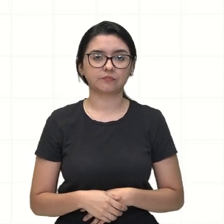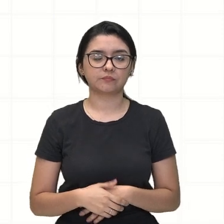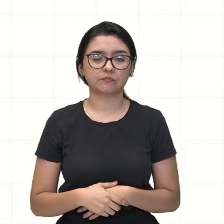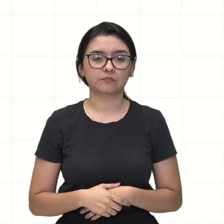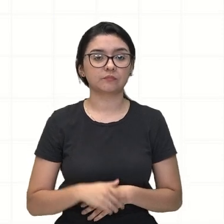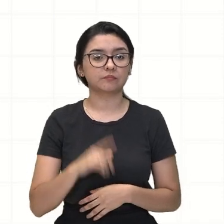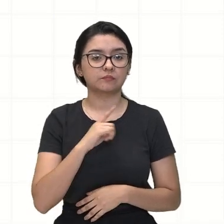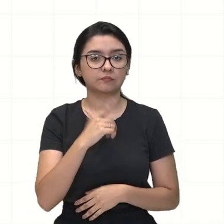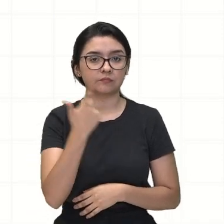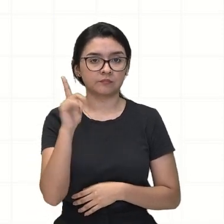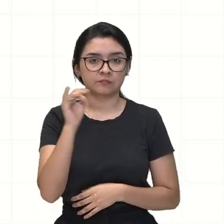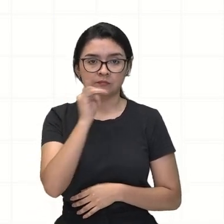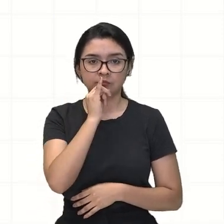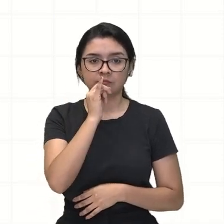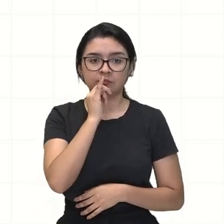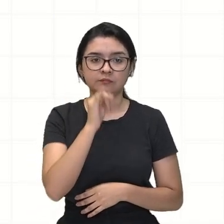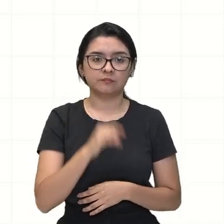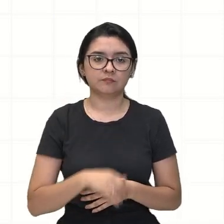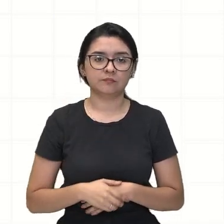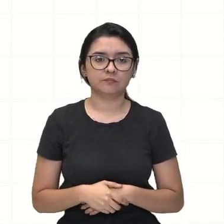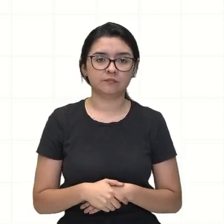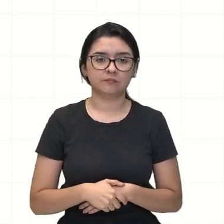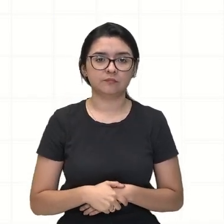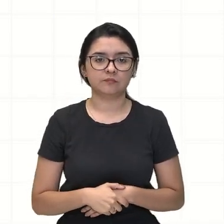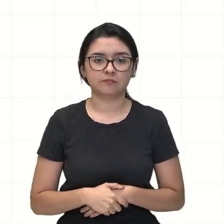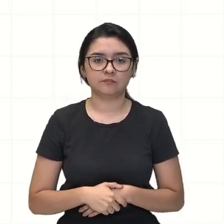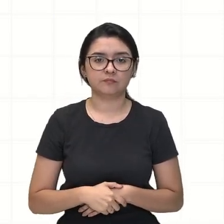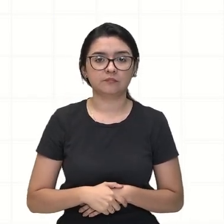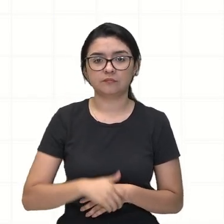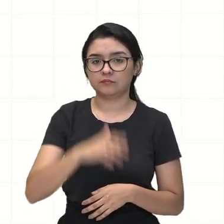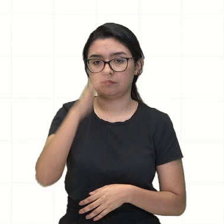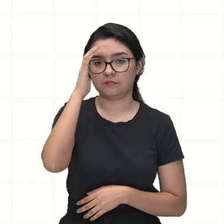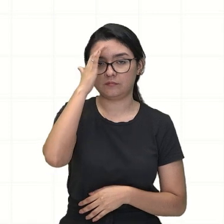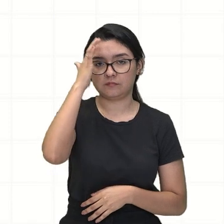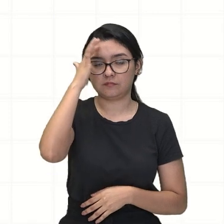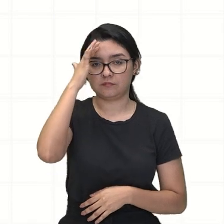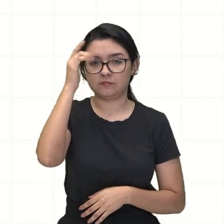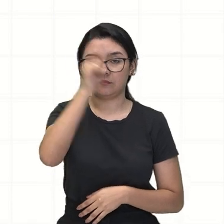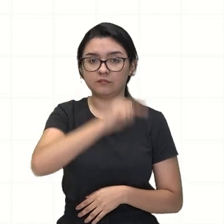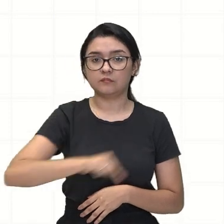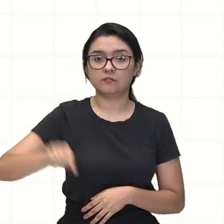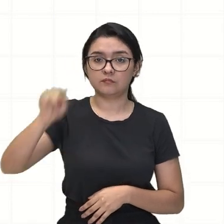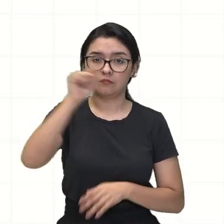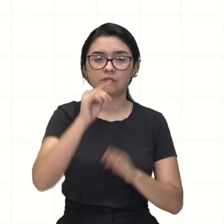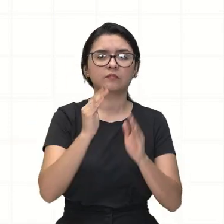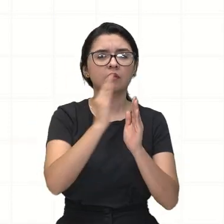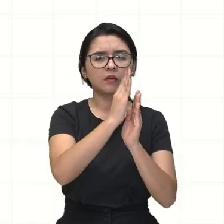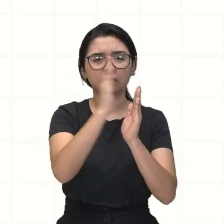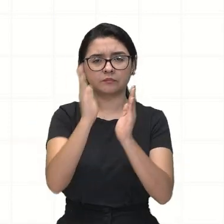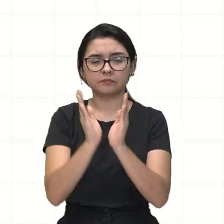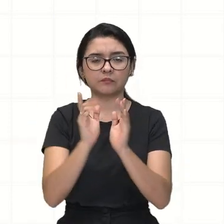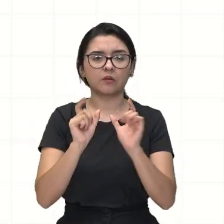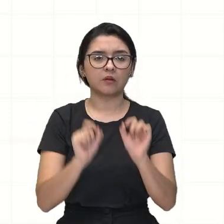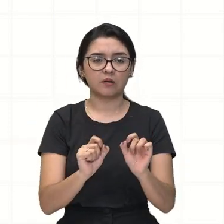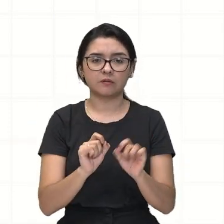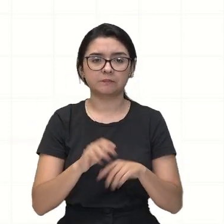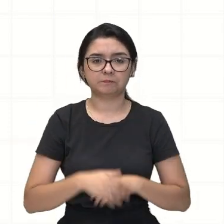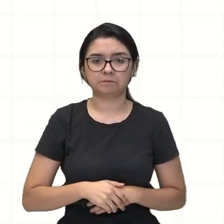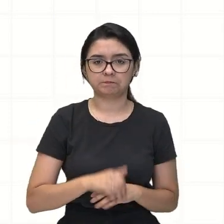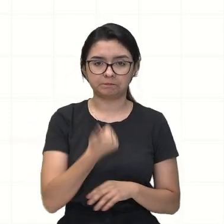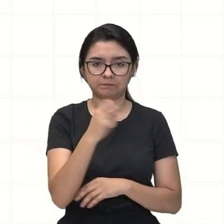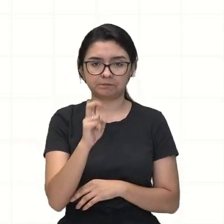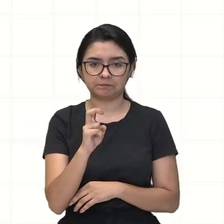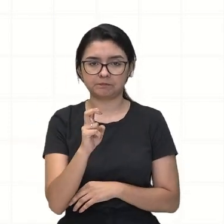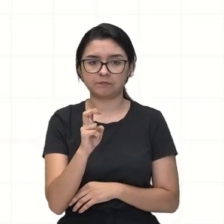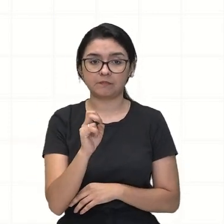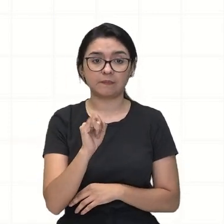mais um exemplo ainda aqui, ó. Imagine um círculo dividido em 12 partes, se você colorir 15 partes, você terá colorido